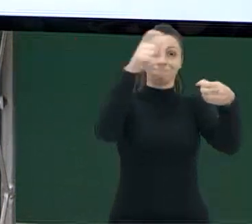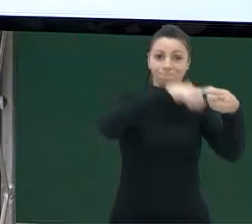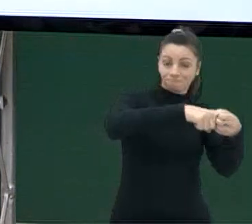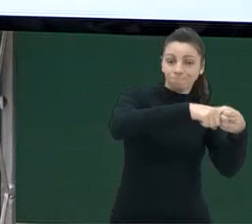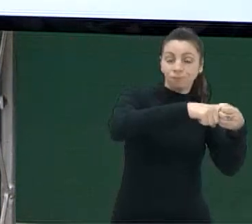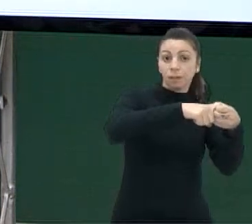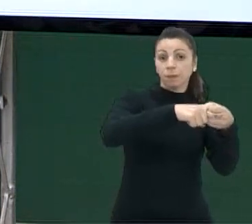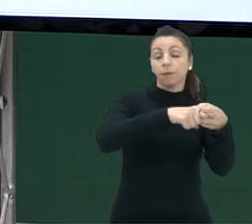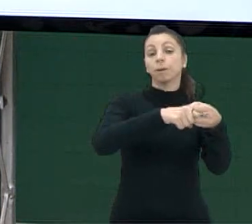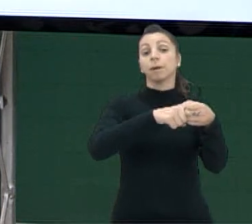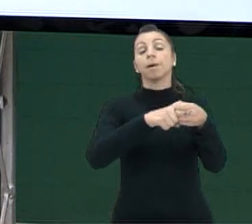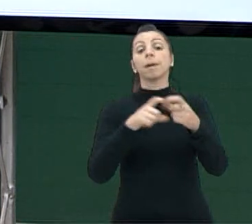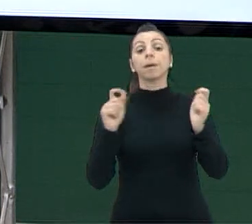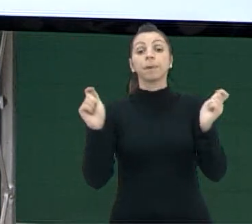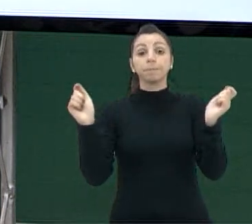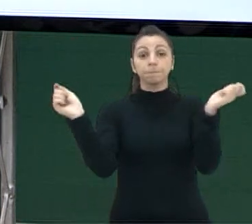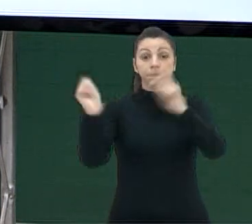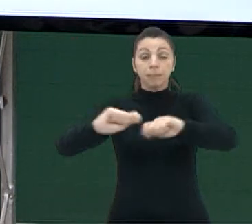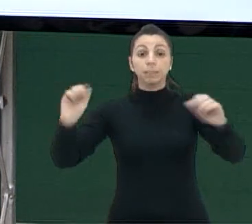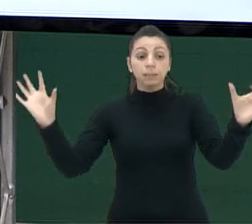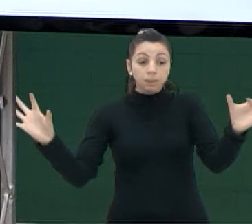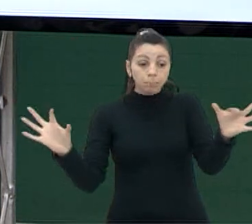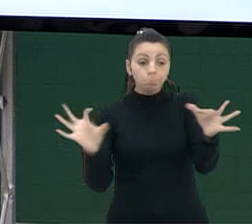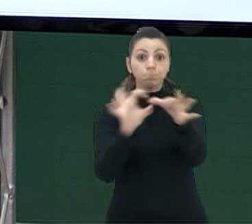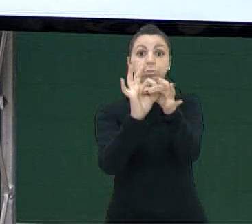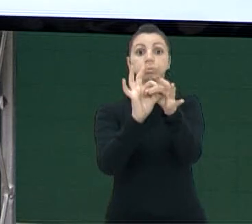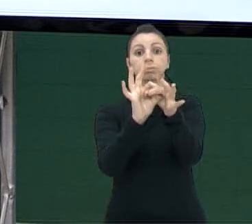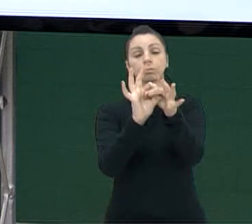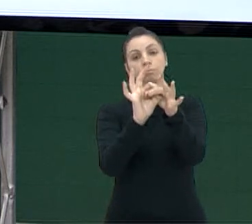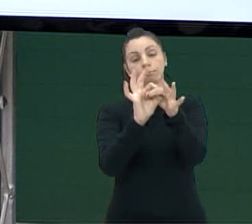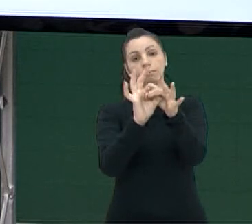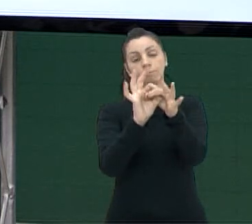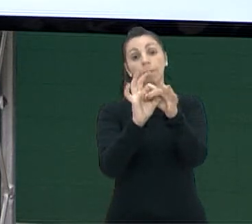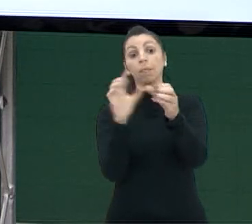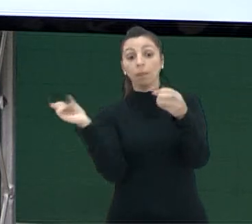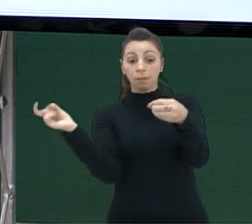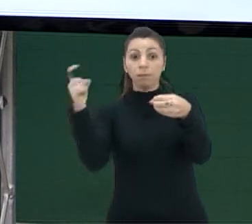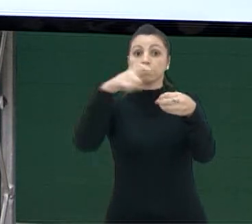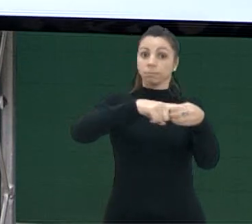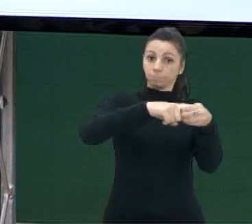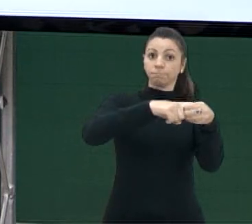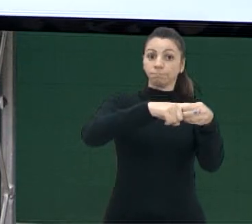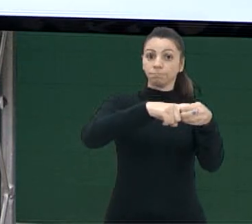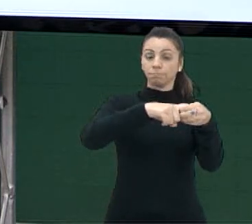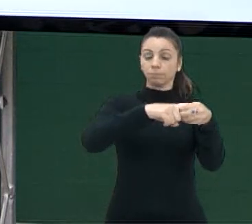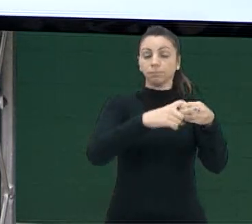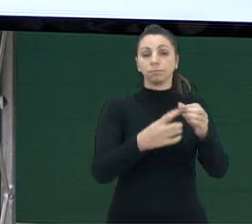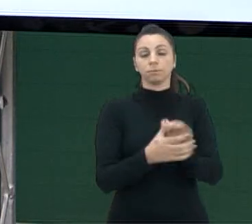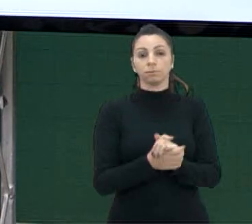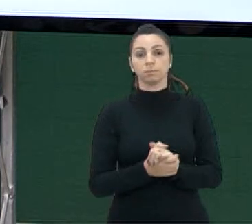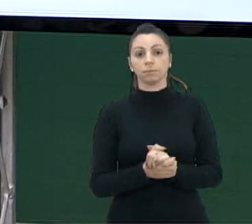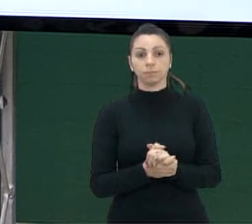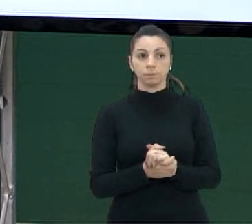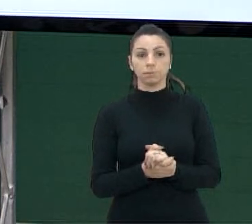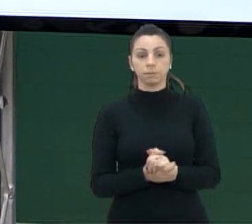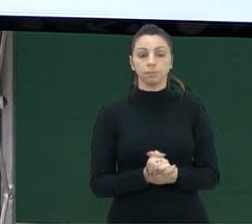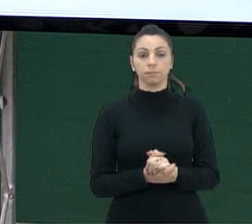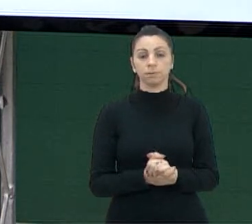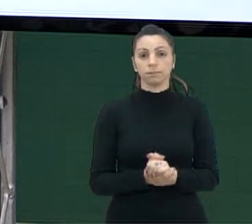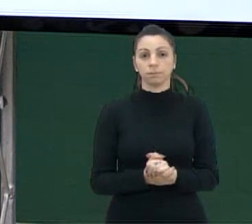precisa, ela está diretamente ligada àquela. Então, ela tem uma dependência dela. Então, uma